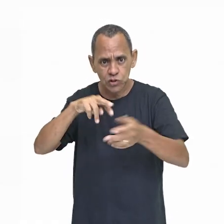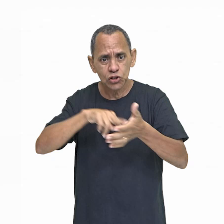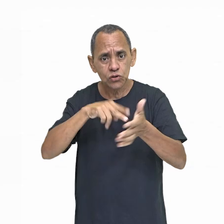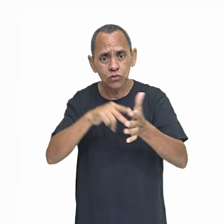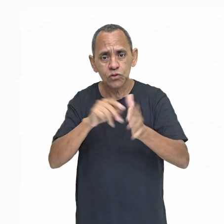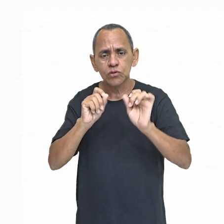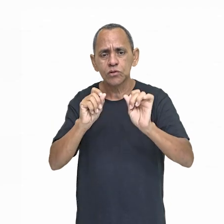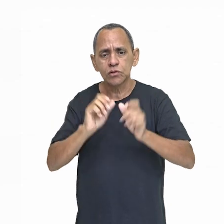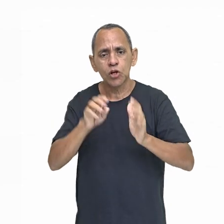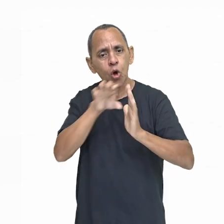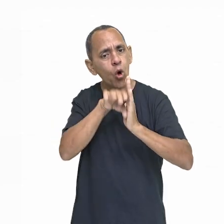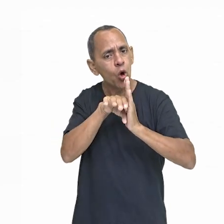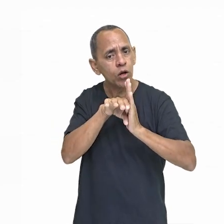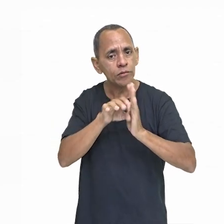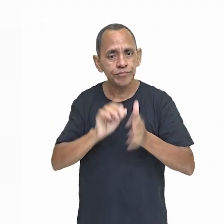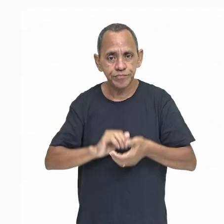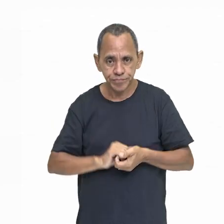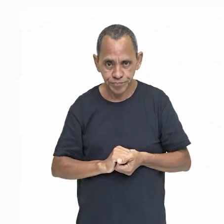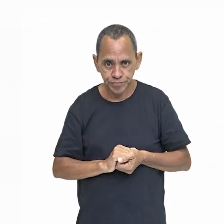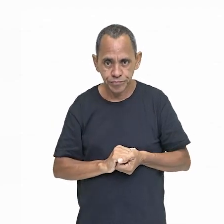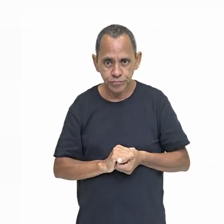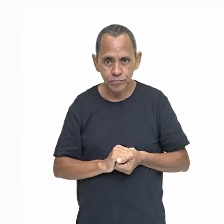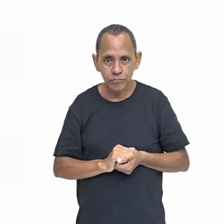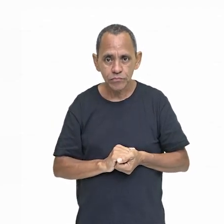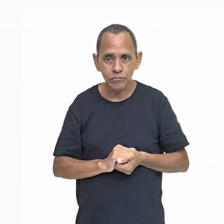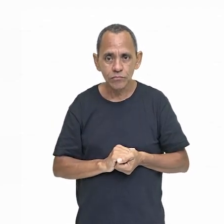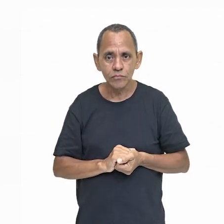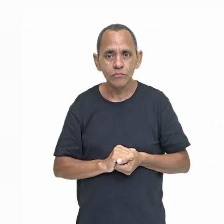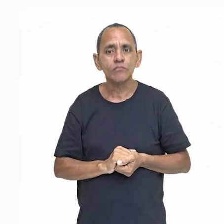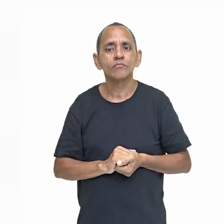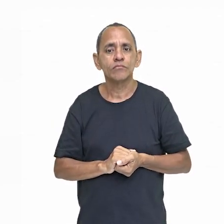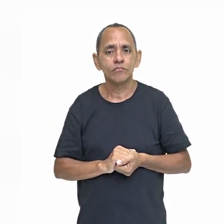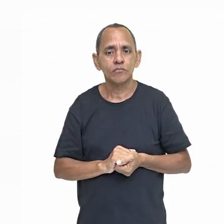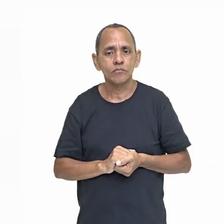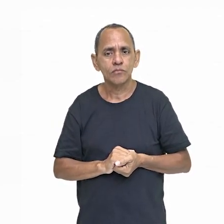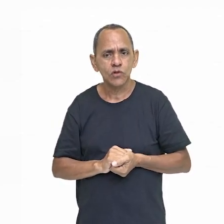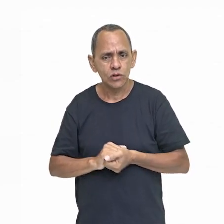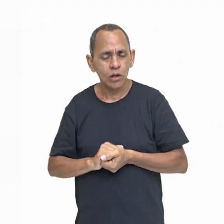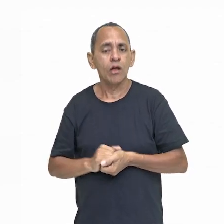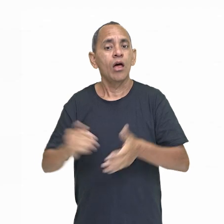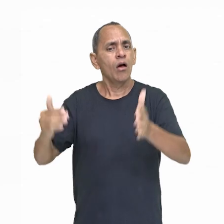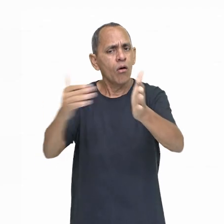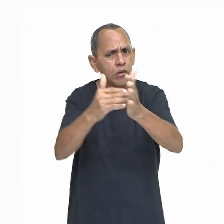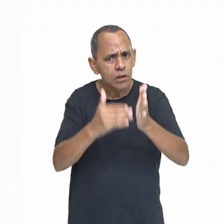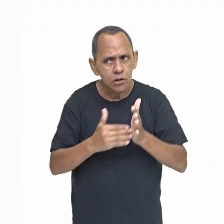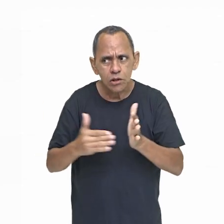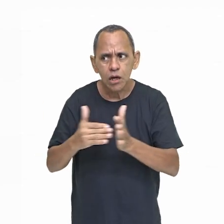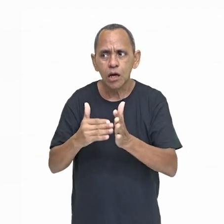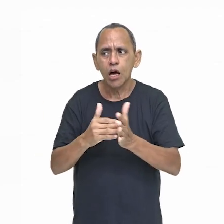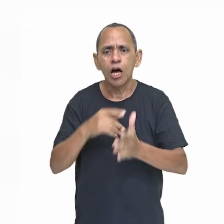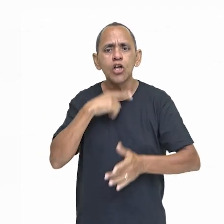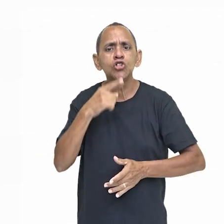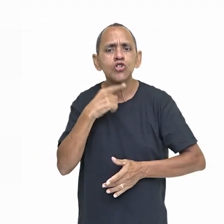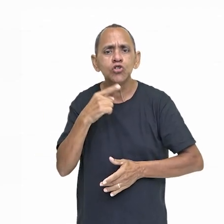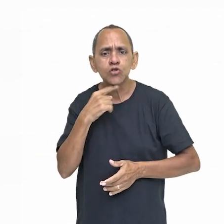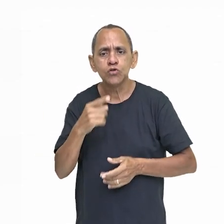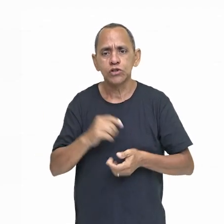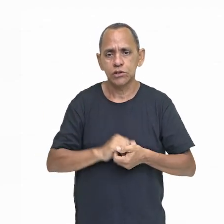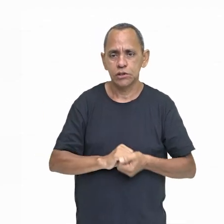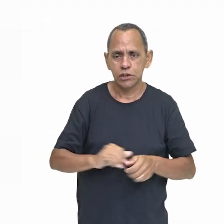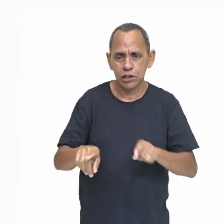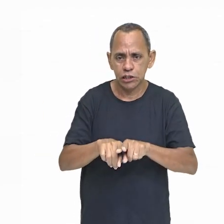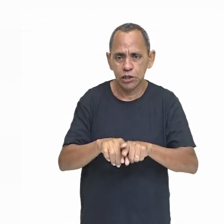Populismo é um conceito, gente, que ele é contestado. Nossa! Então, quer dizer que ele não tem